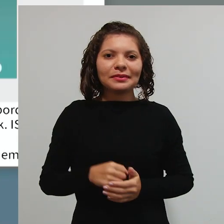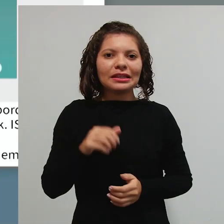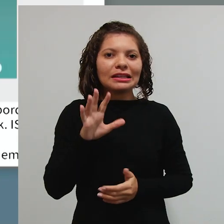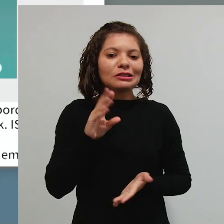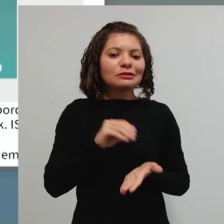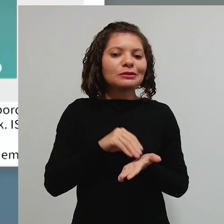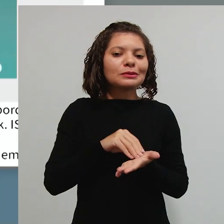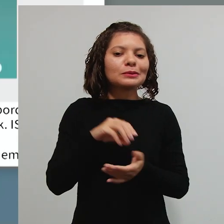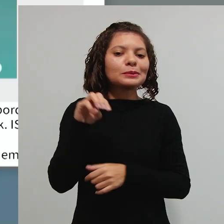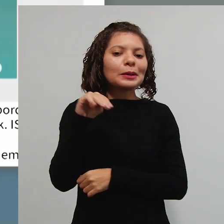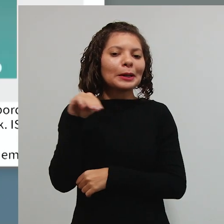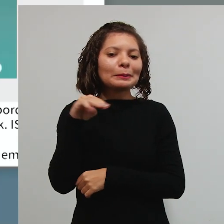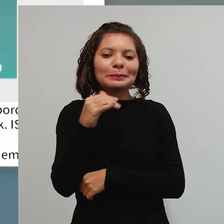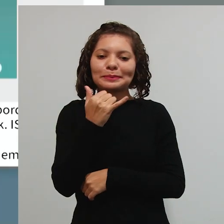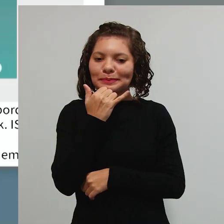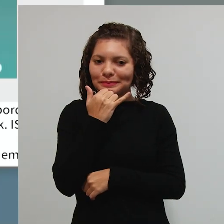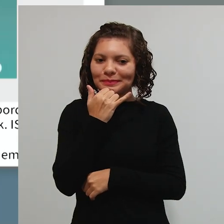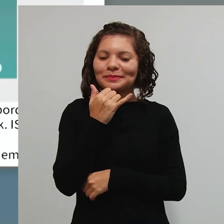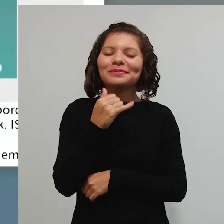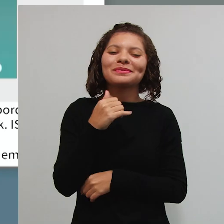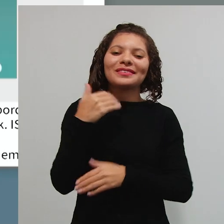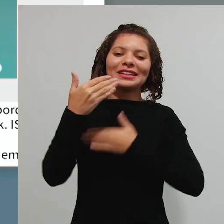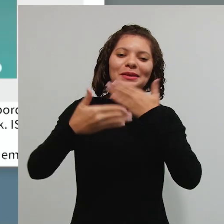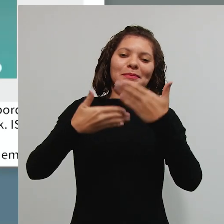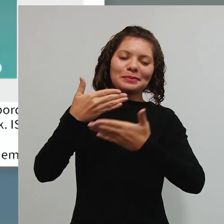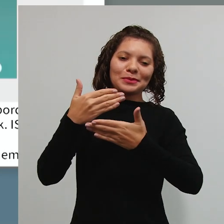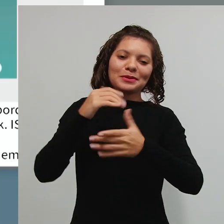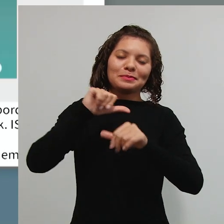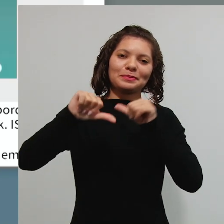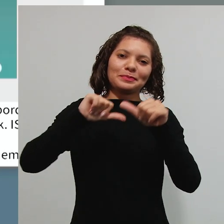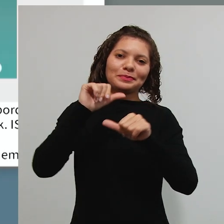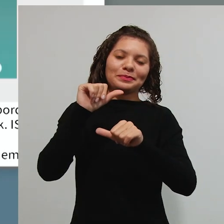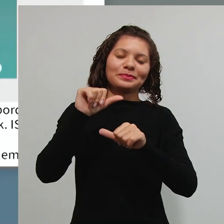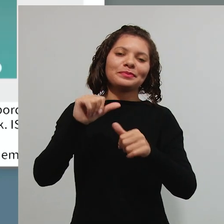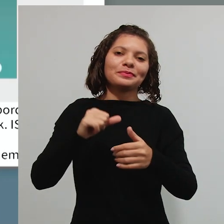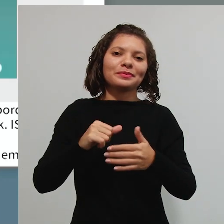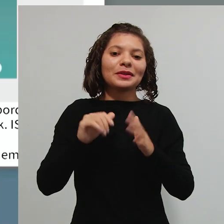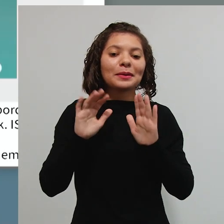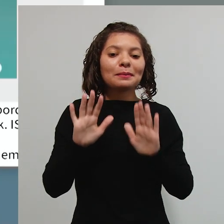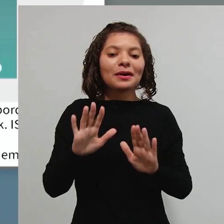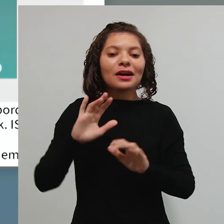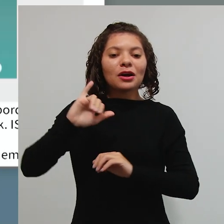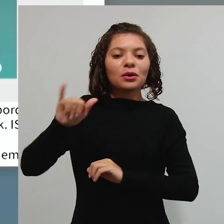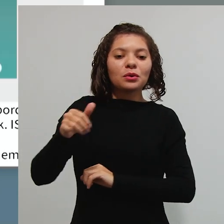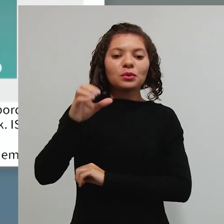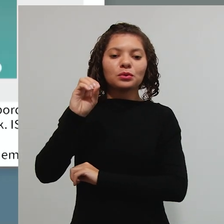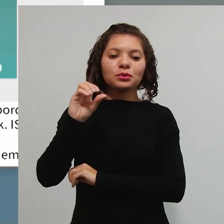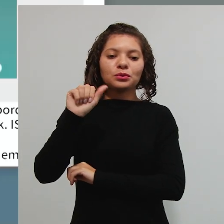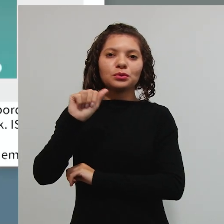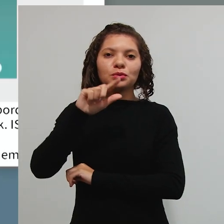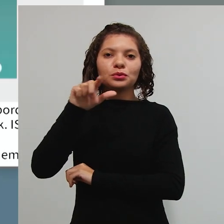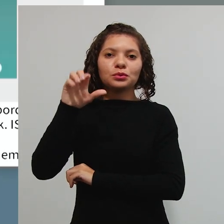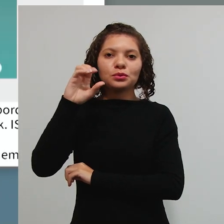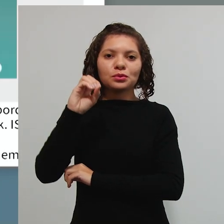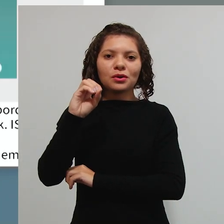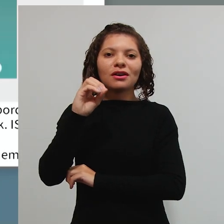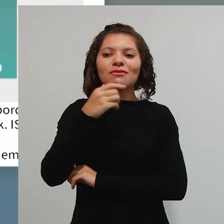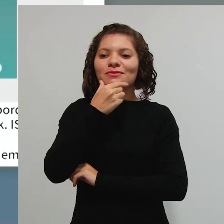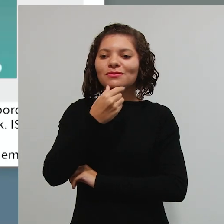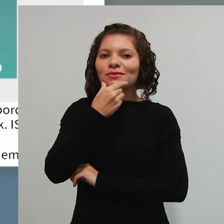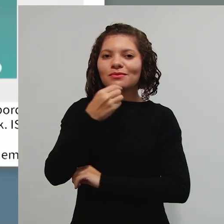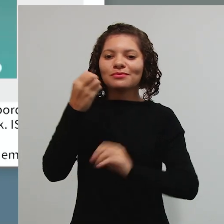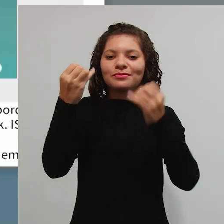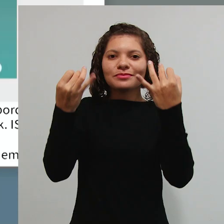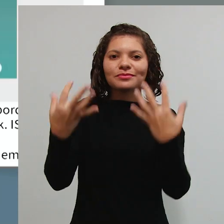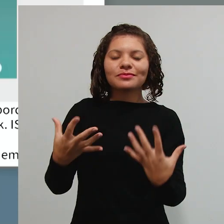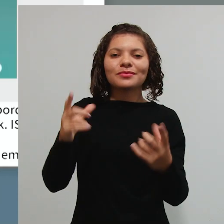ali no matar, tá bom? Depois a gente atualiza para vocês. Mas o João Mata, lá no livro Metodologia da Pesquisa em